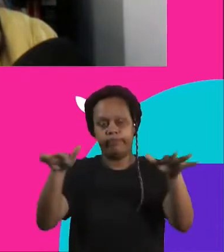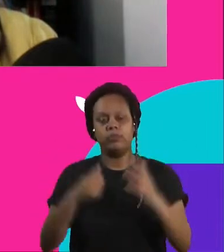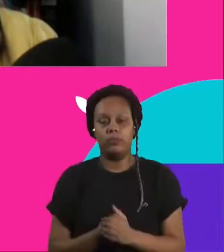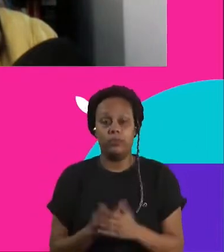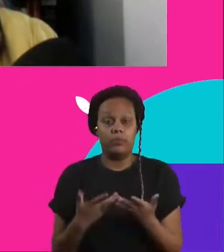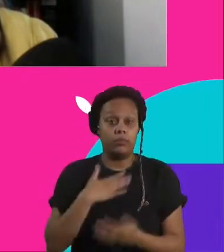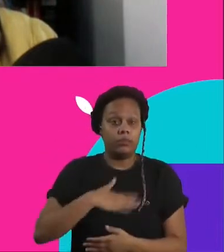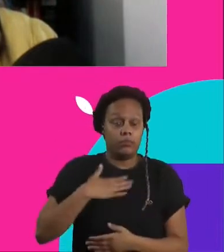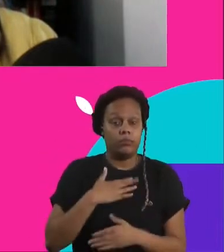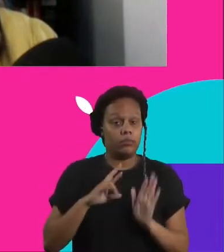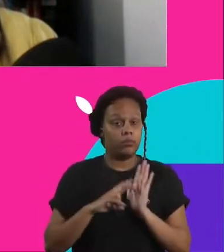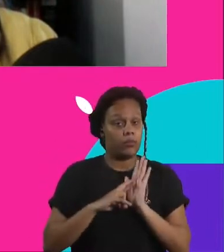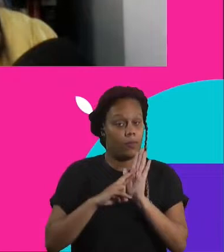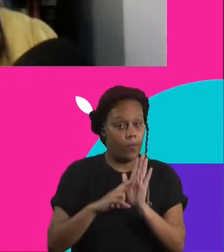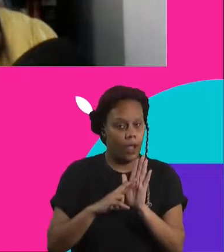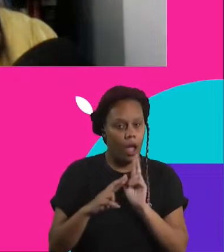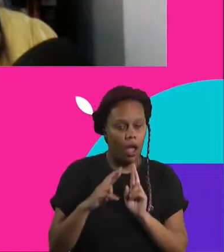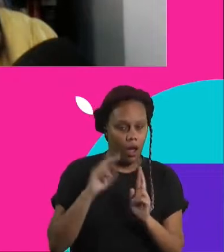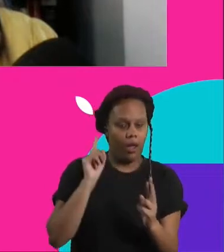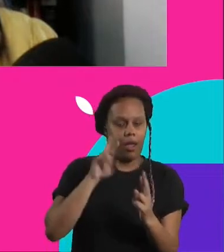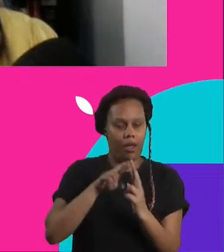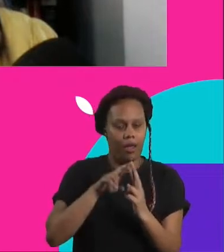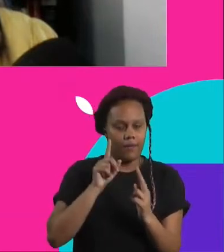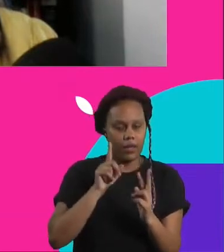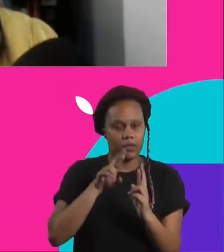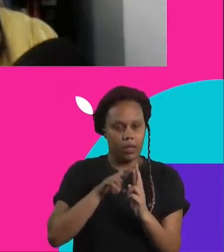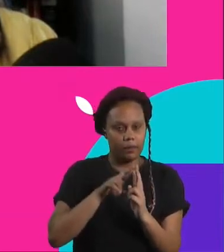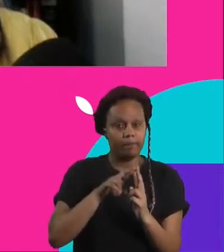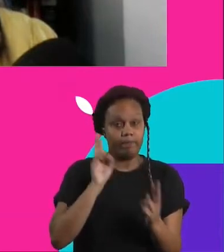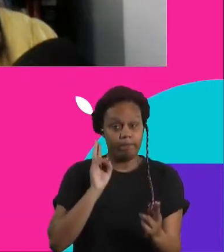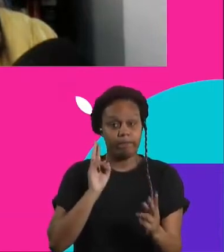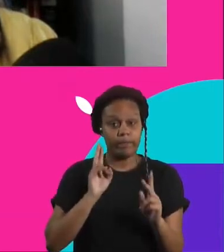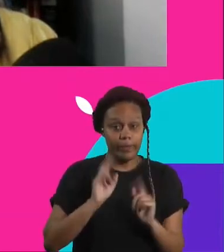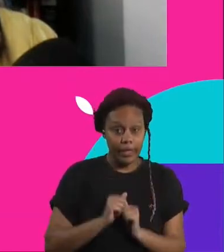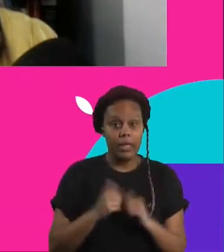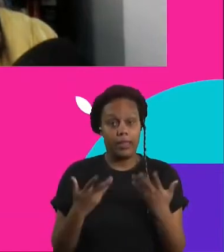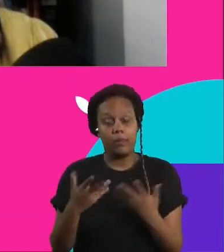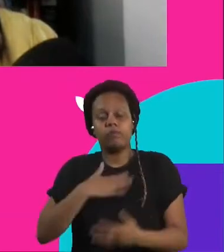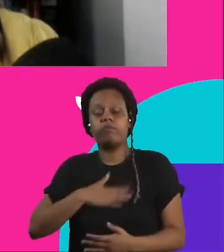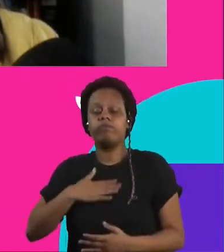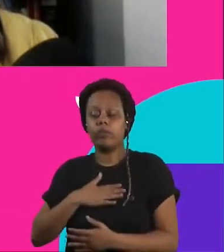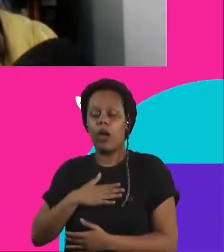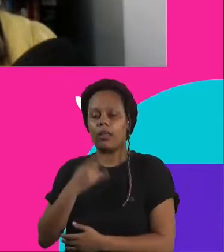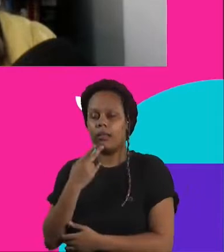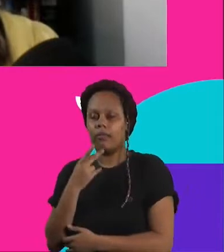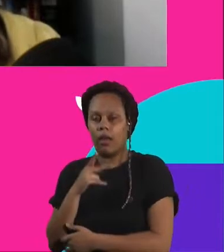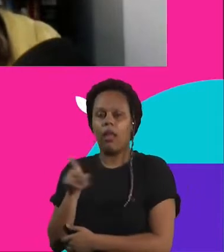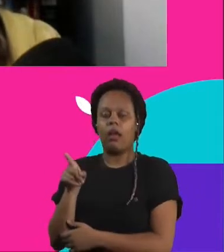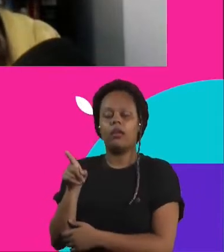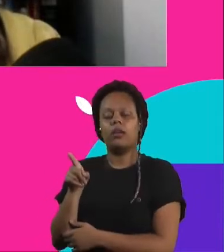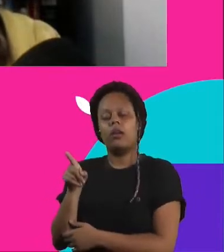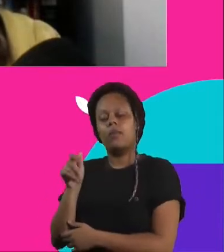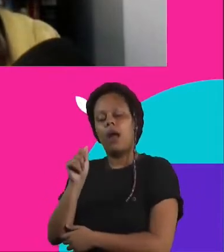referência de alguns grandes pesquisadores, como a própria Nina Daoro, o Diego Cerqueira, que também é um colega que trabalha aqui com a gente, que